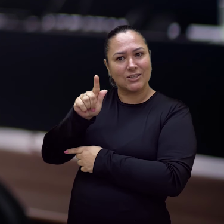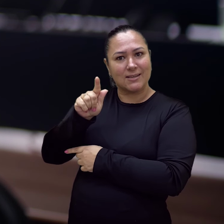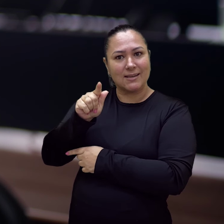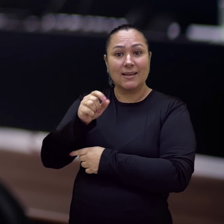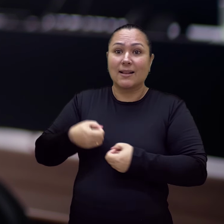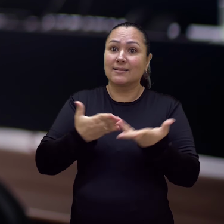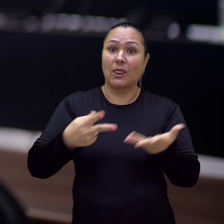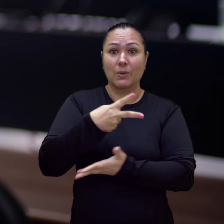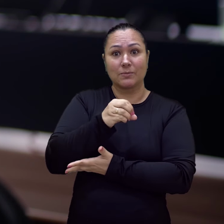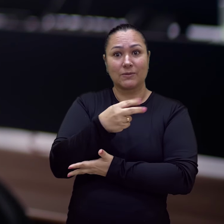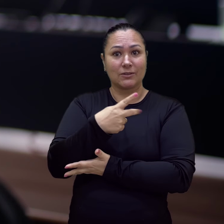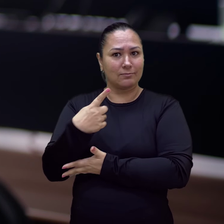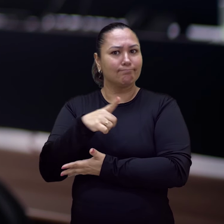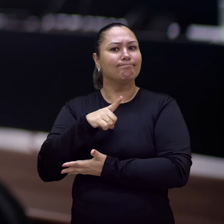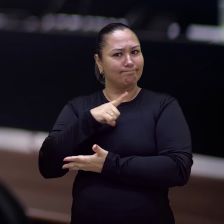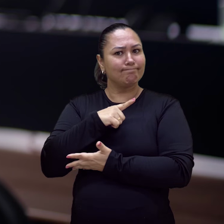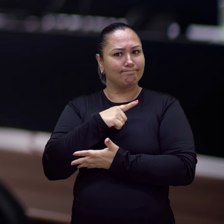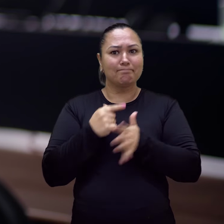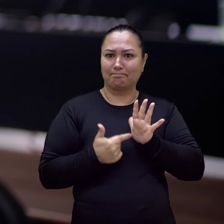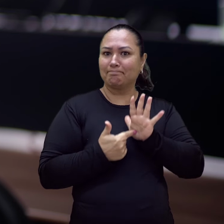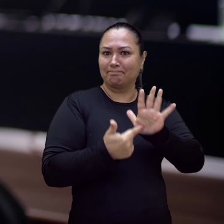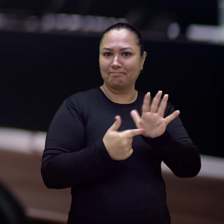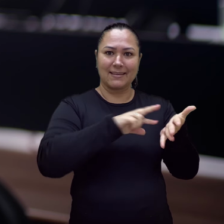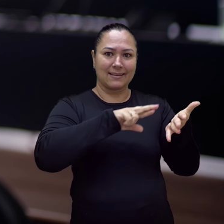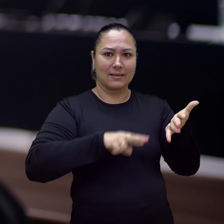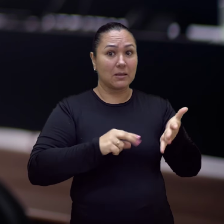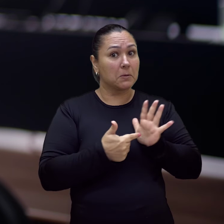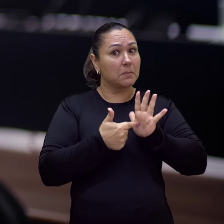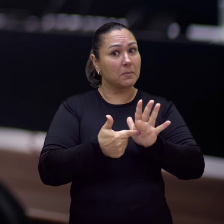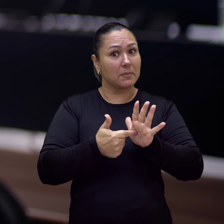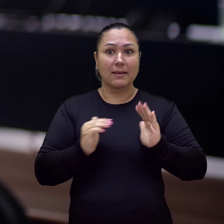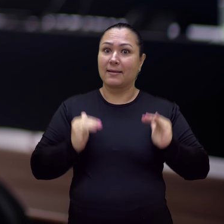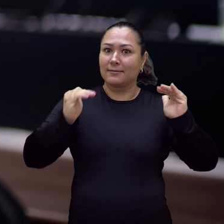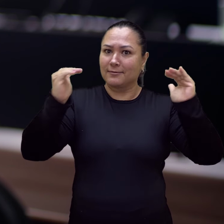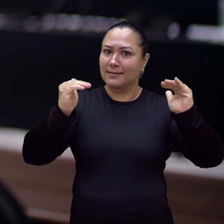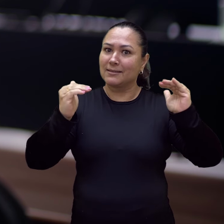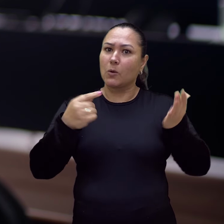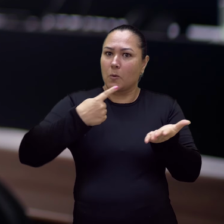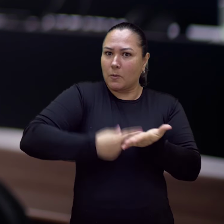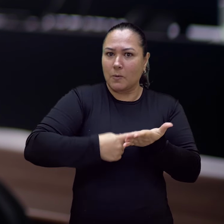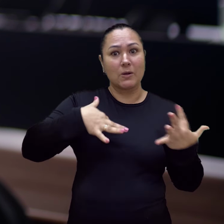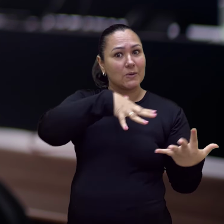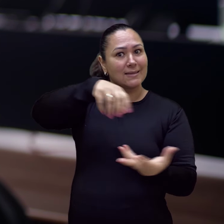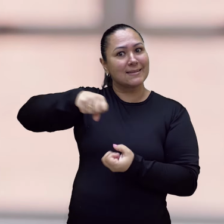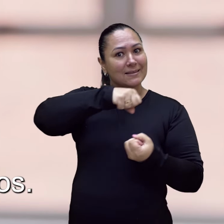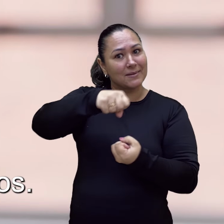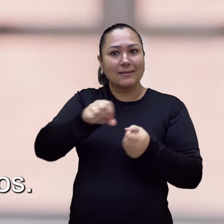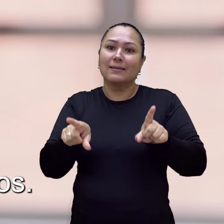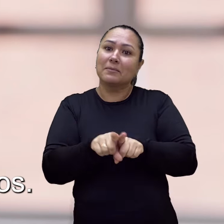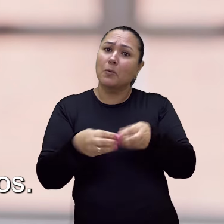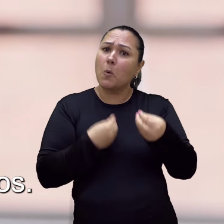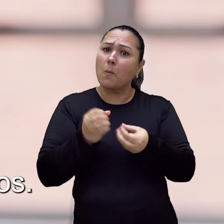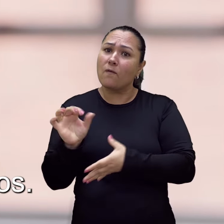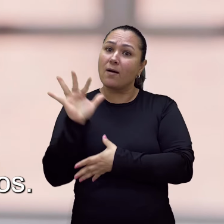lançada em 2021, tem destaque no relatório. Nós mostramos os avanços e compromissos de nossa estratégia de sustentabilidade e